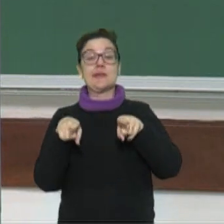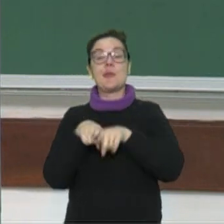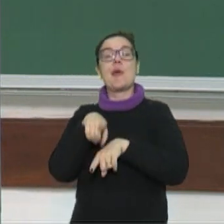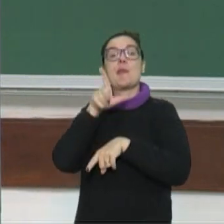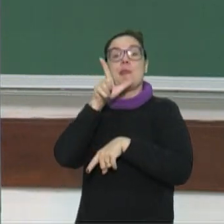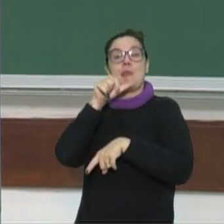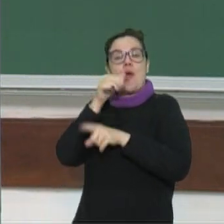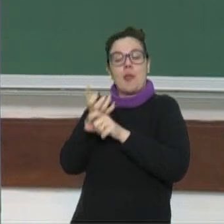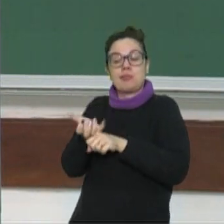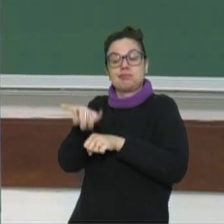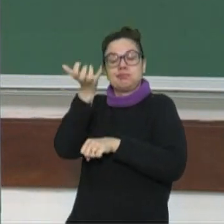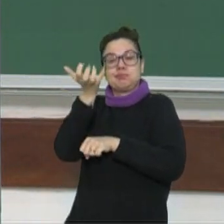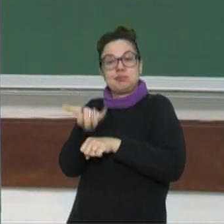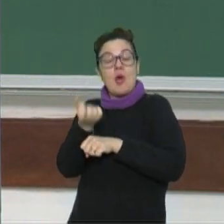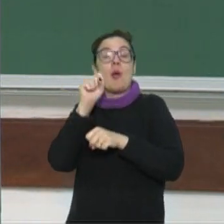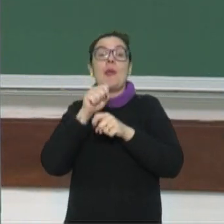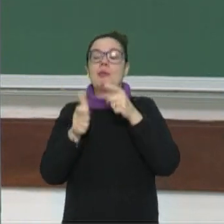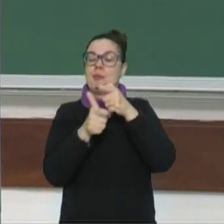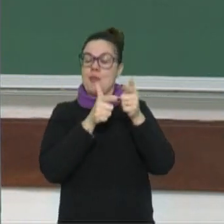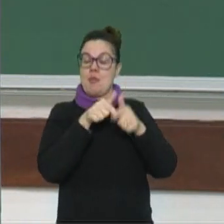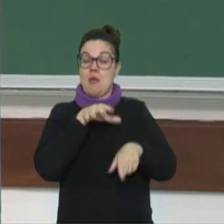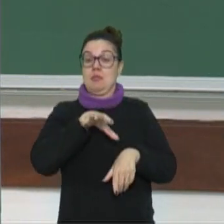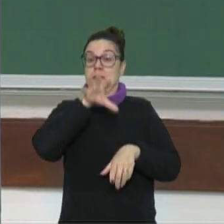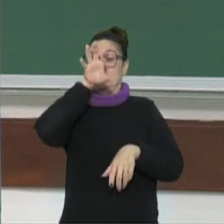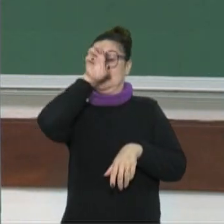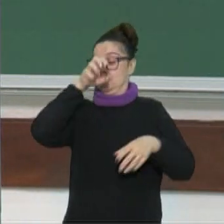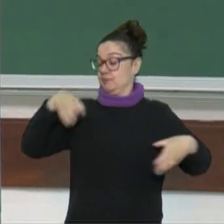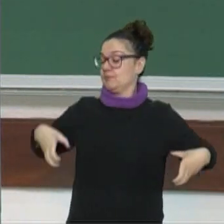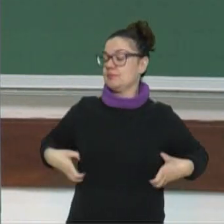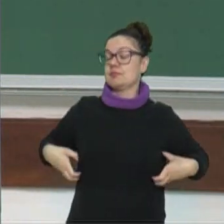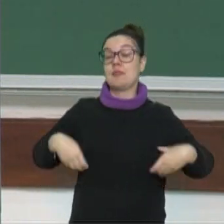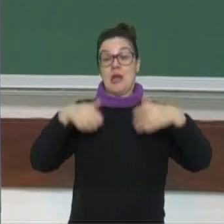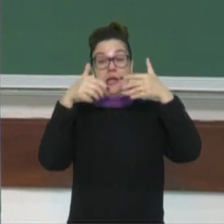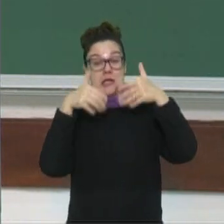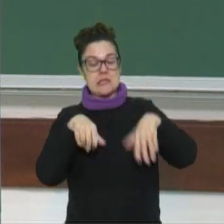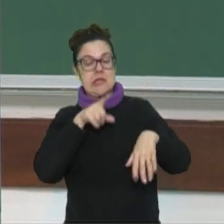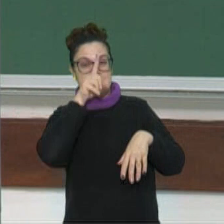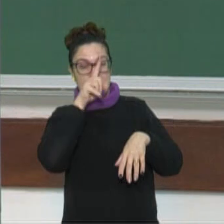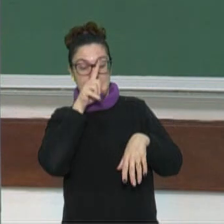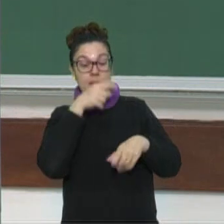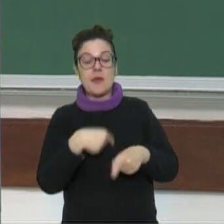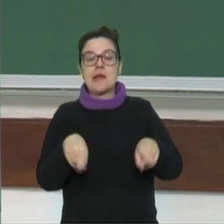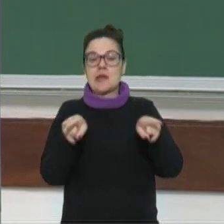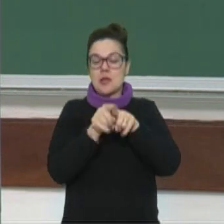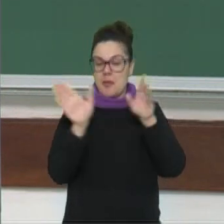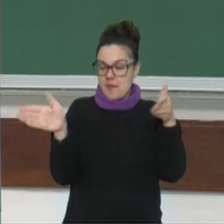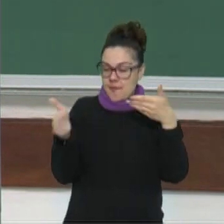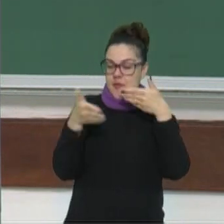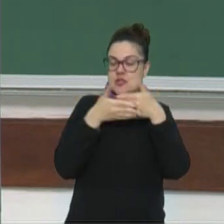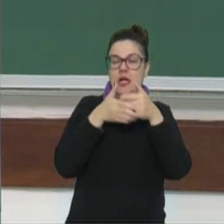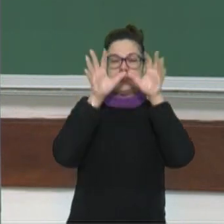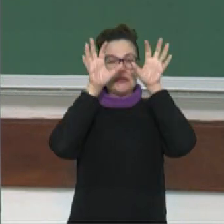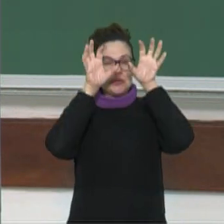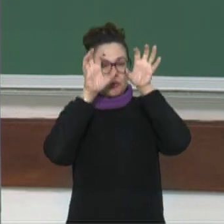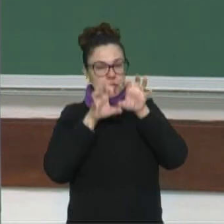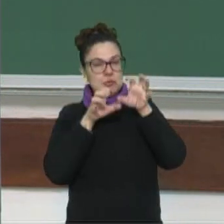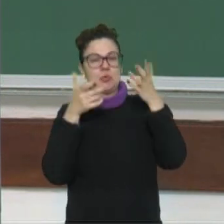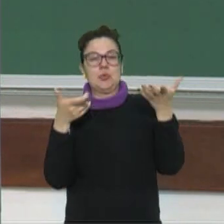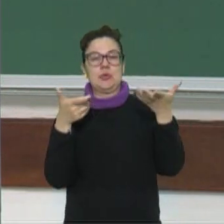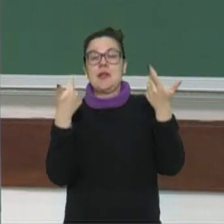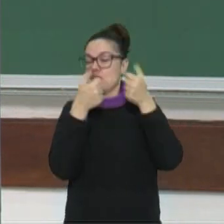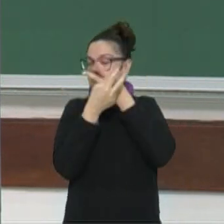umidade. Isso tudo pode causar problemas respiratórios muito graves, além de serem muito fechadas, escuras, pouco iluminadas e